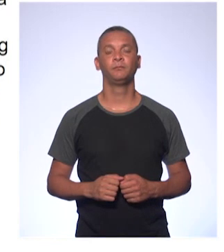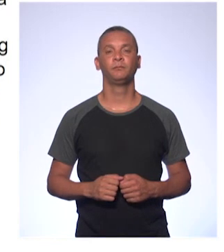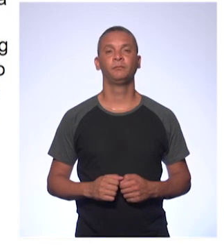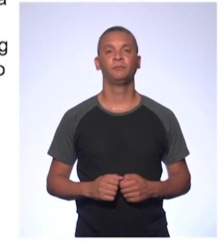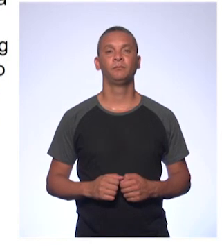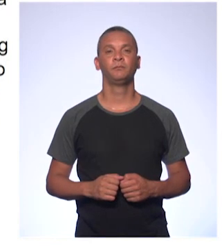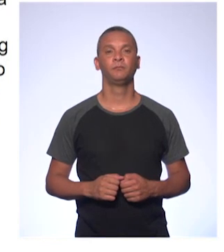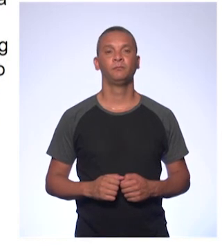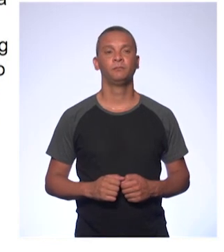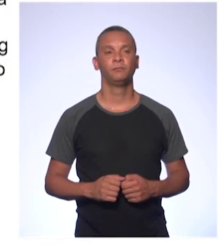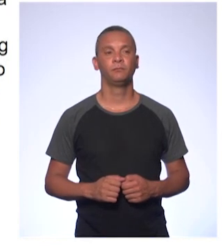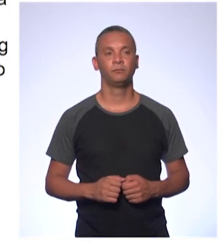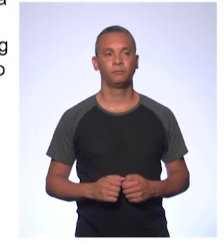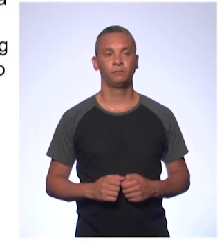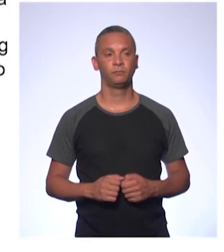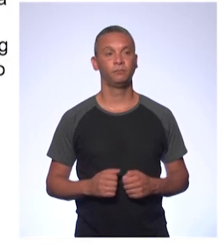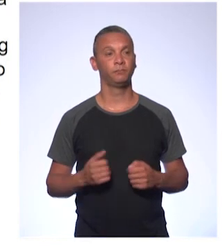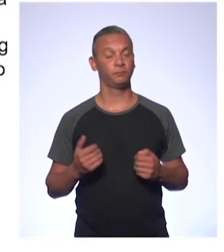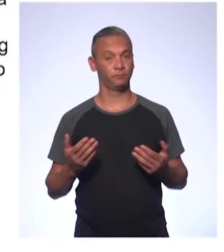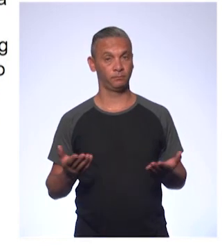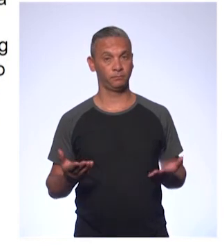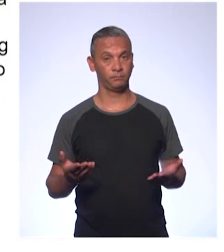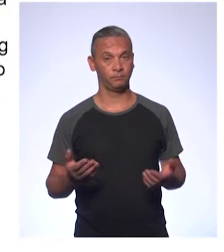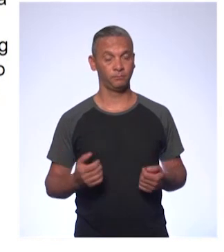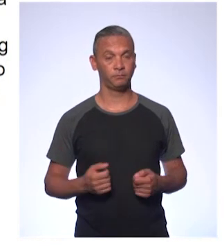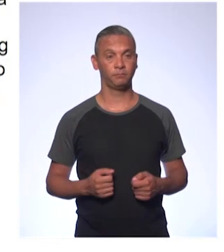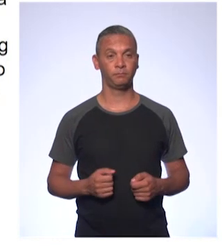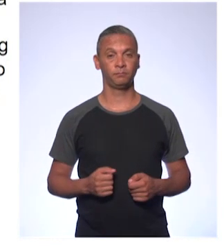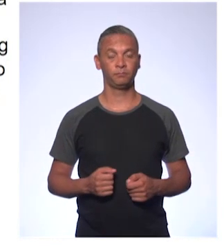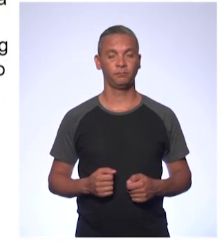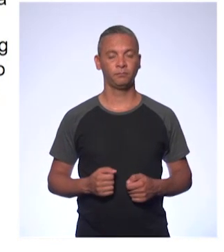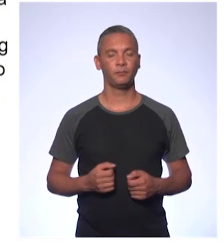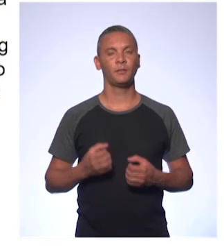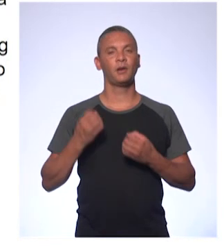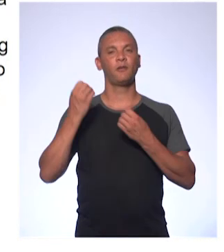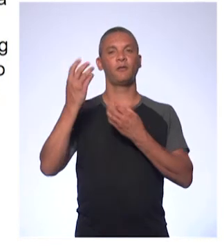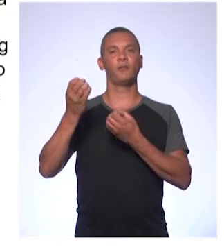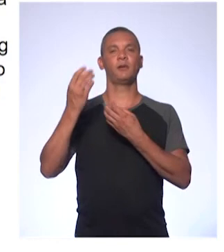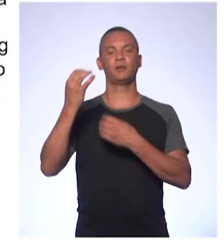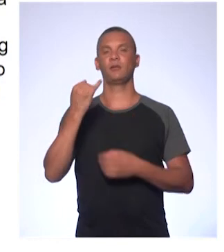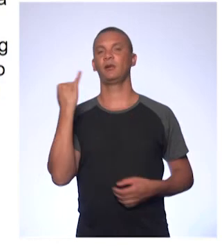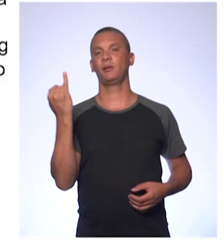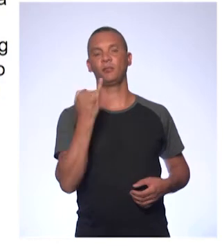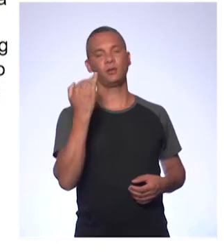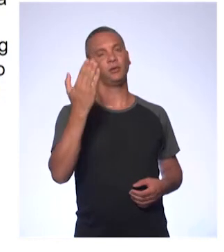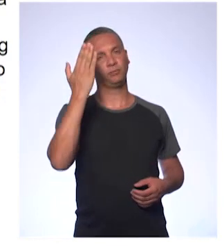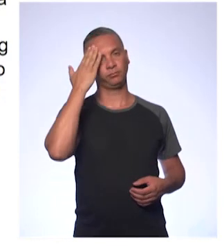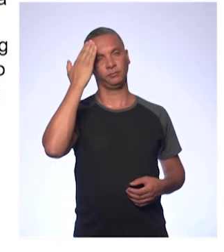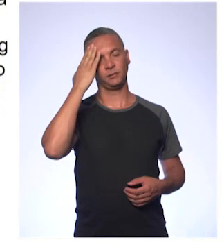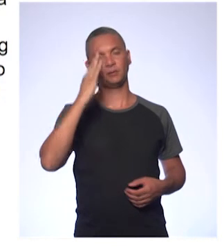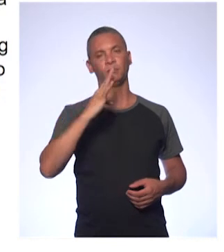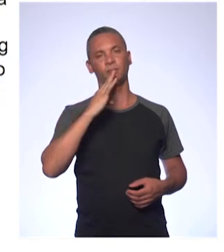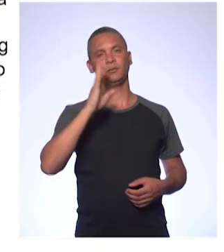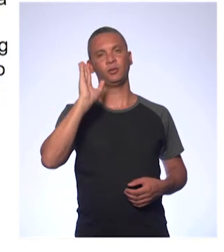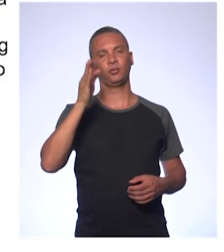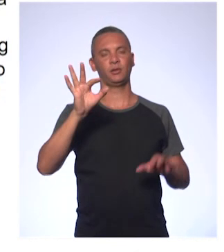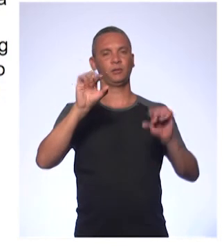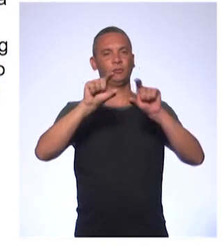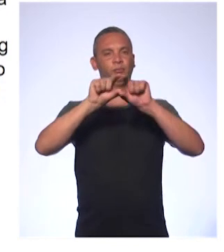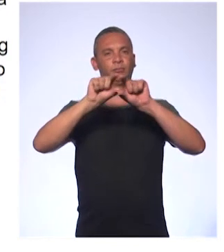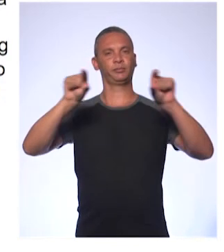China. Bom, algumas informações importantes a gente já tem aí no